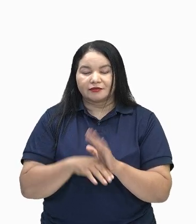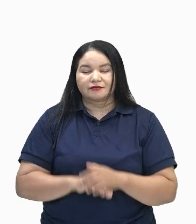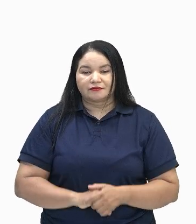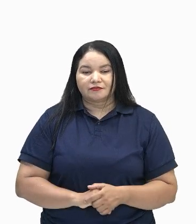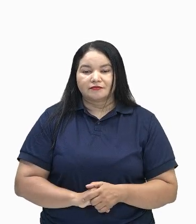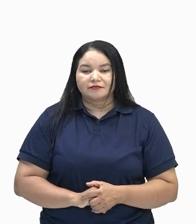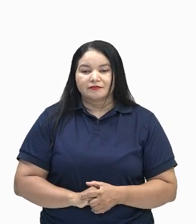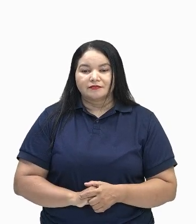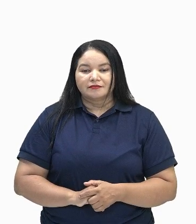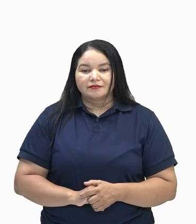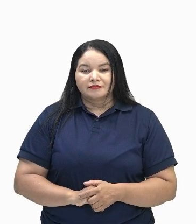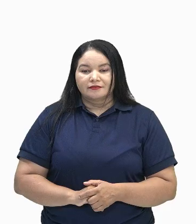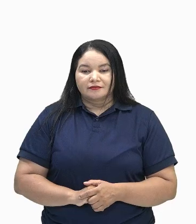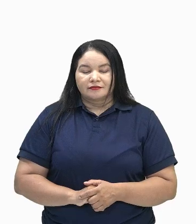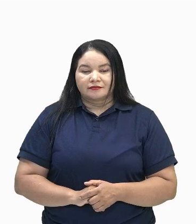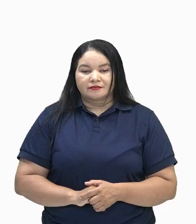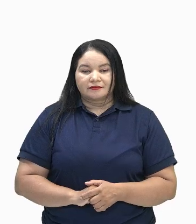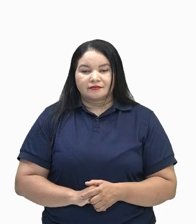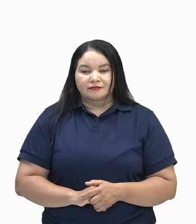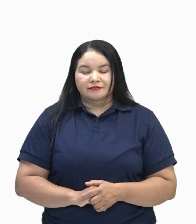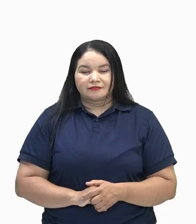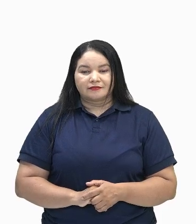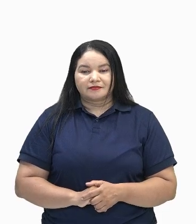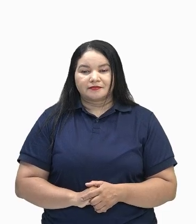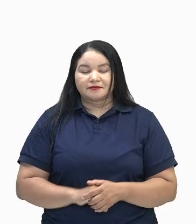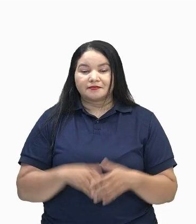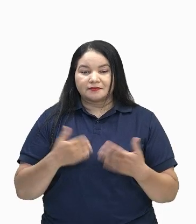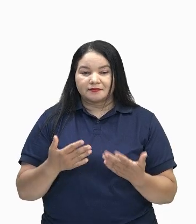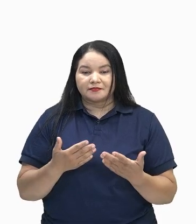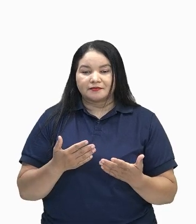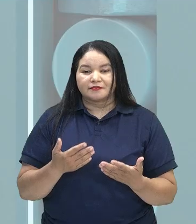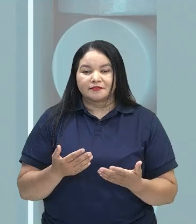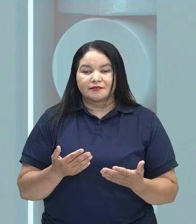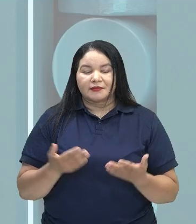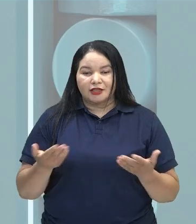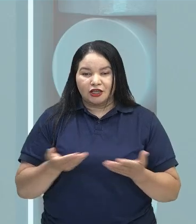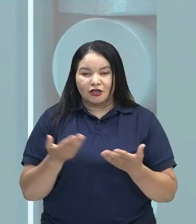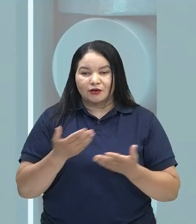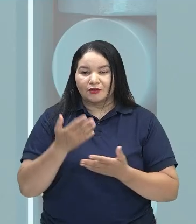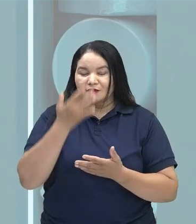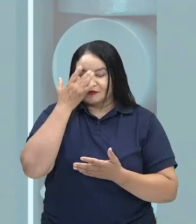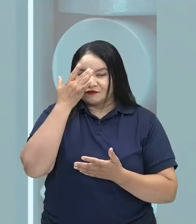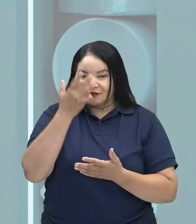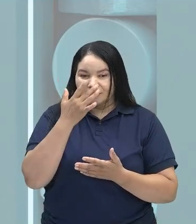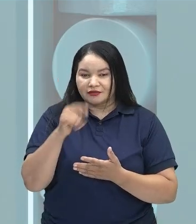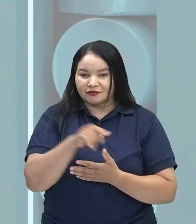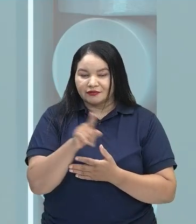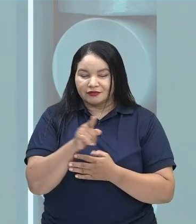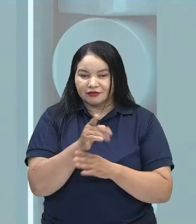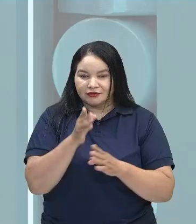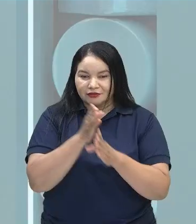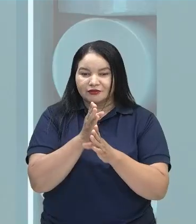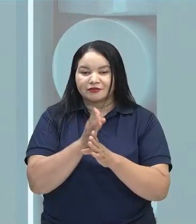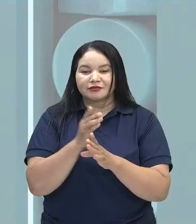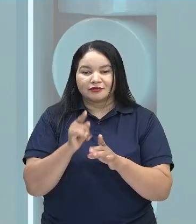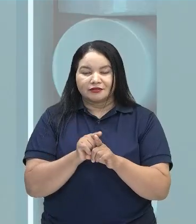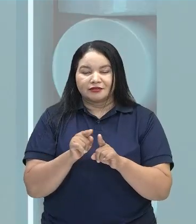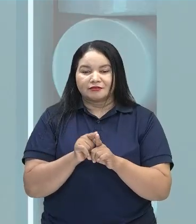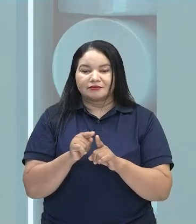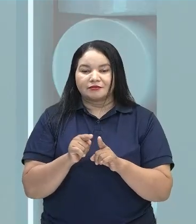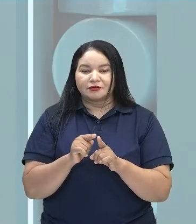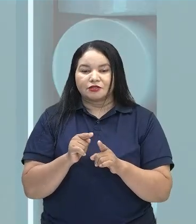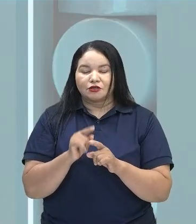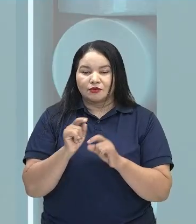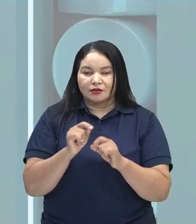técnica predominante no texto. Então, veja como fica fácil, né, de identificar